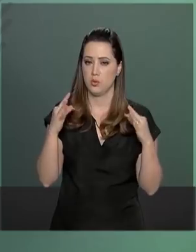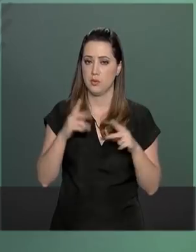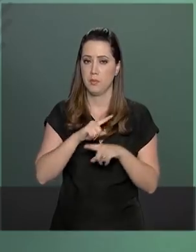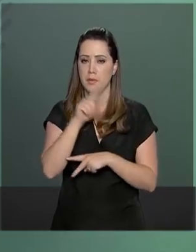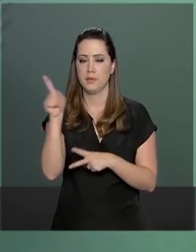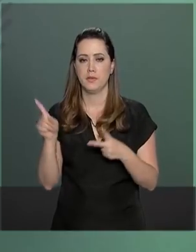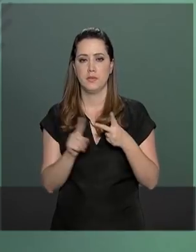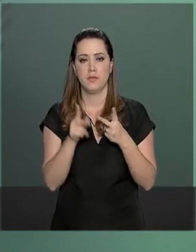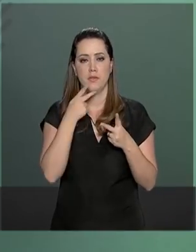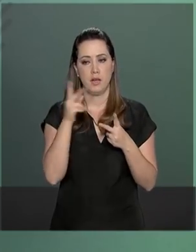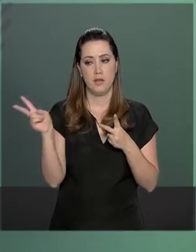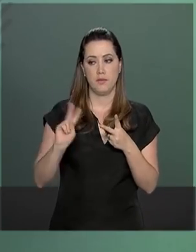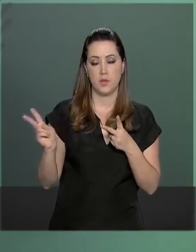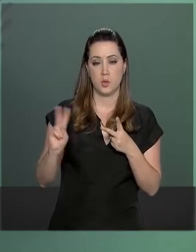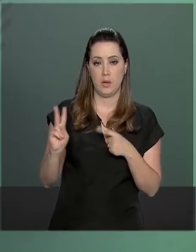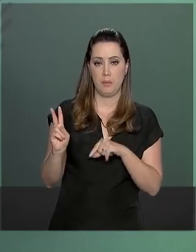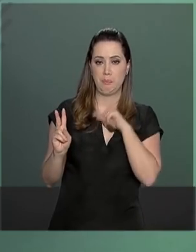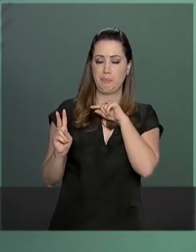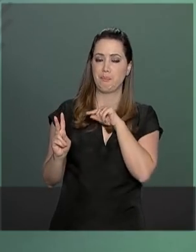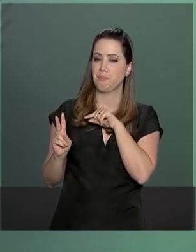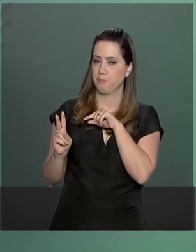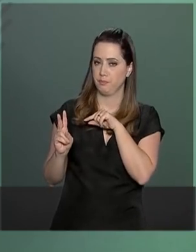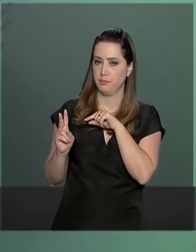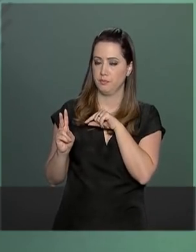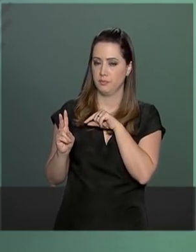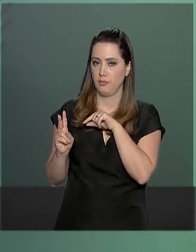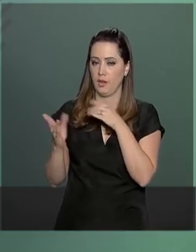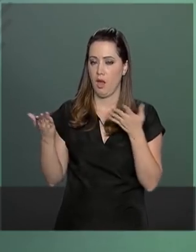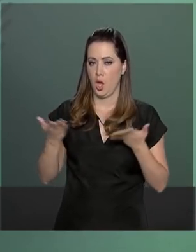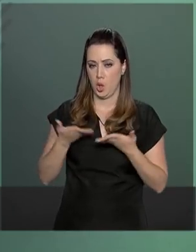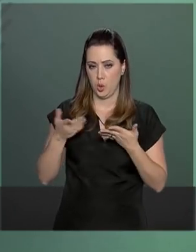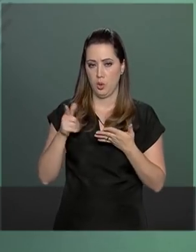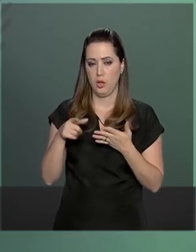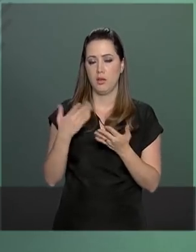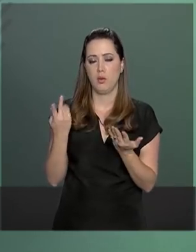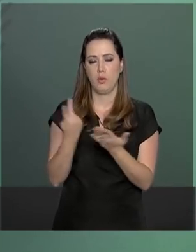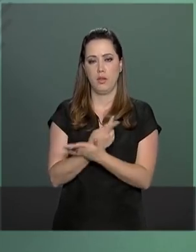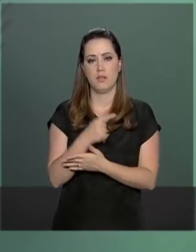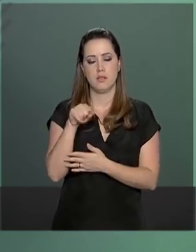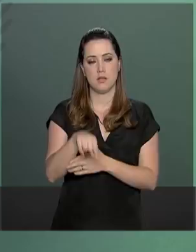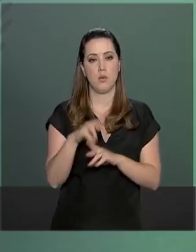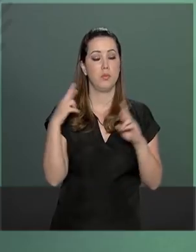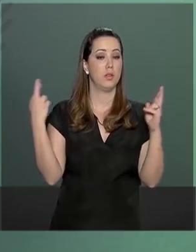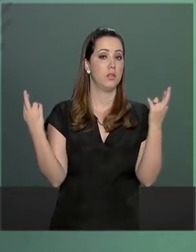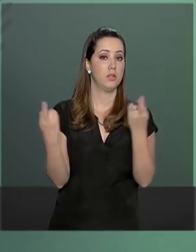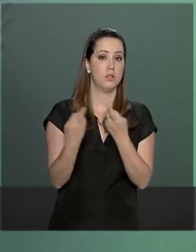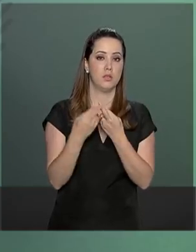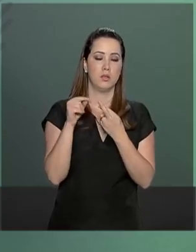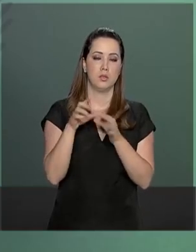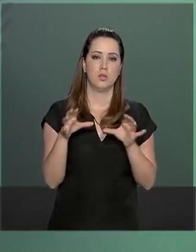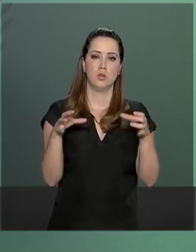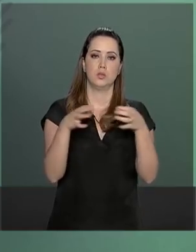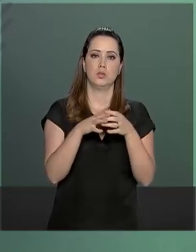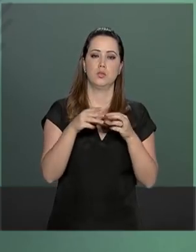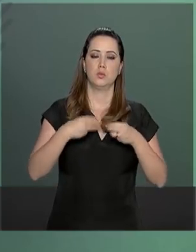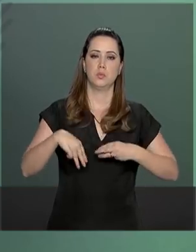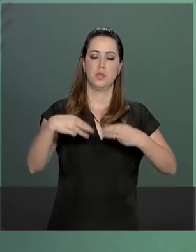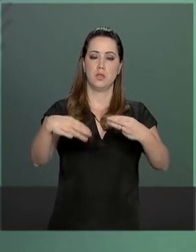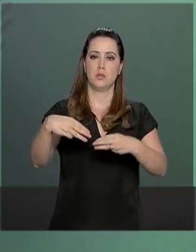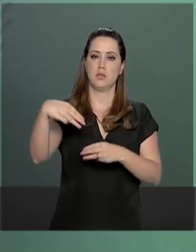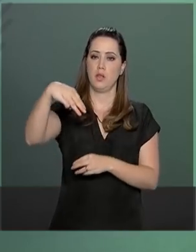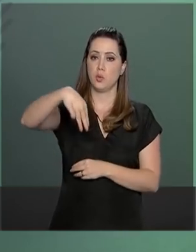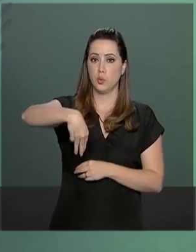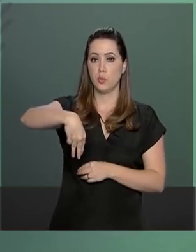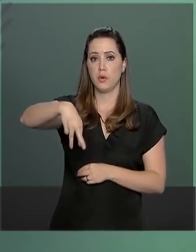toca à questão da venezuela é é agora mesmo está ocorrendo uma reunião no âmbito do ministério das relações